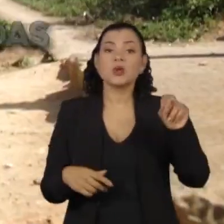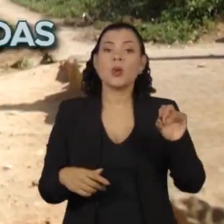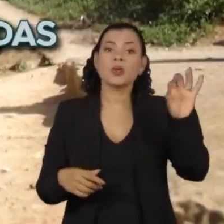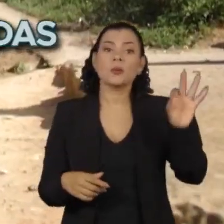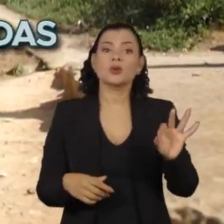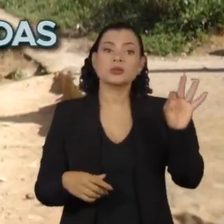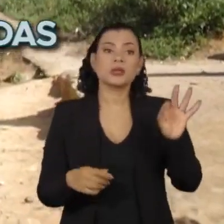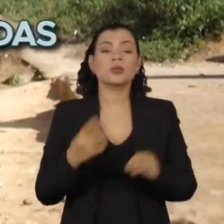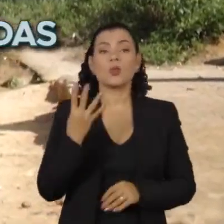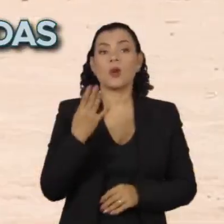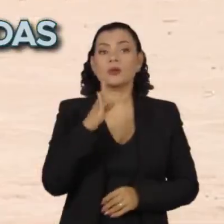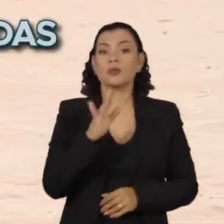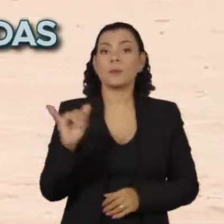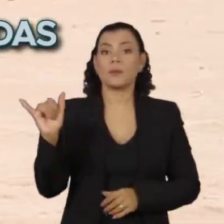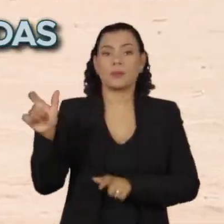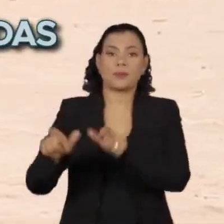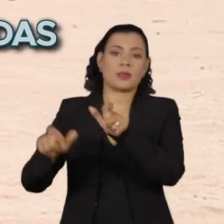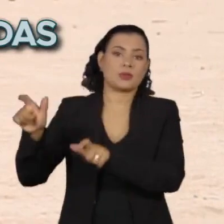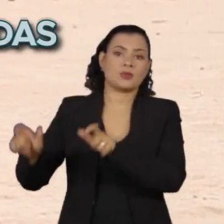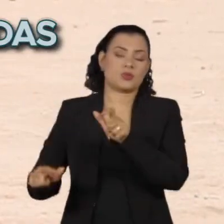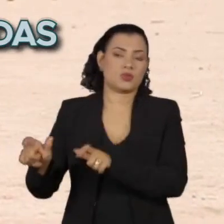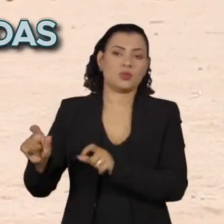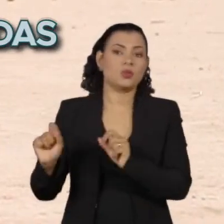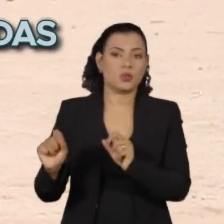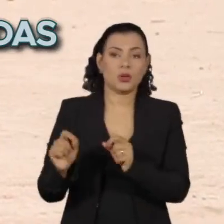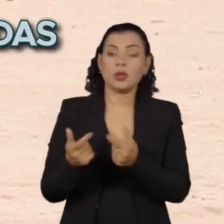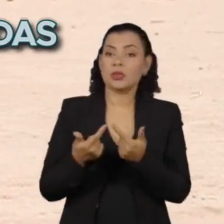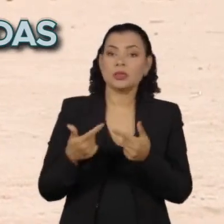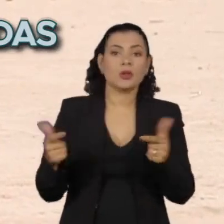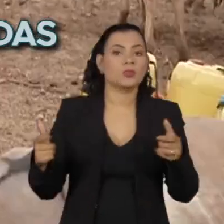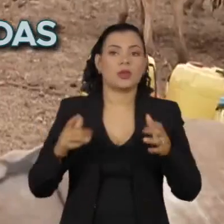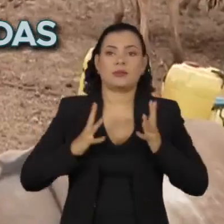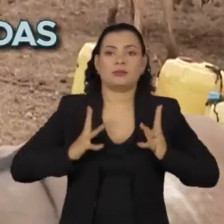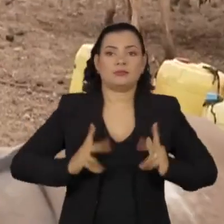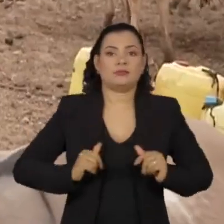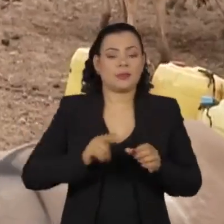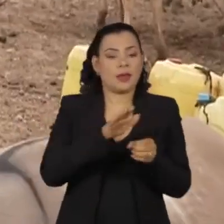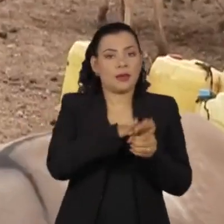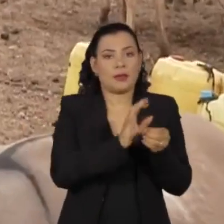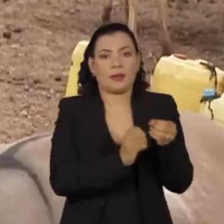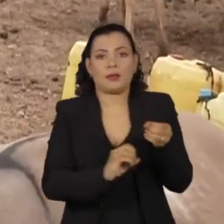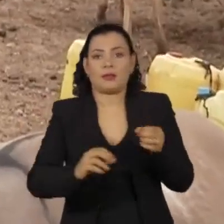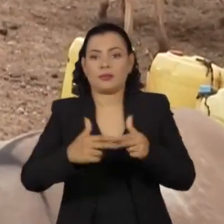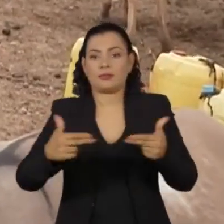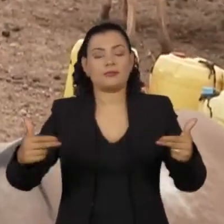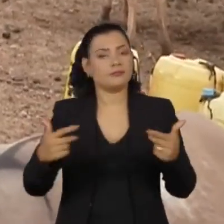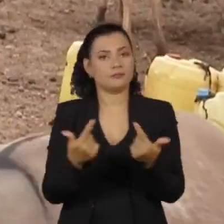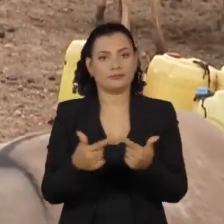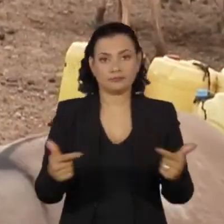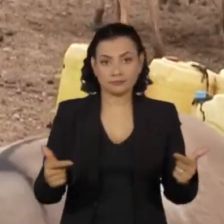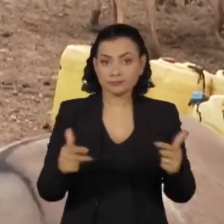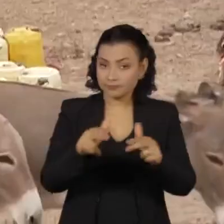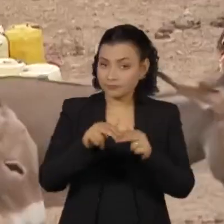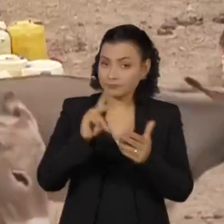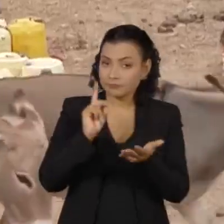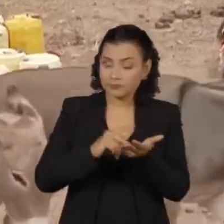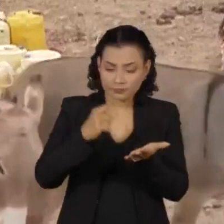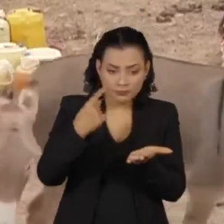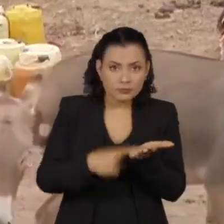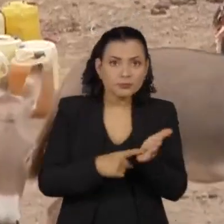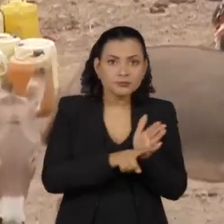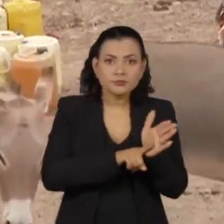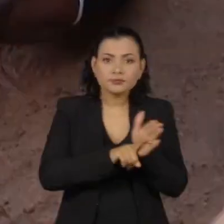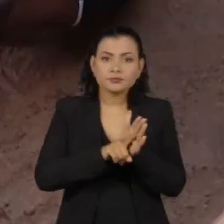planeta 4 bilhões de pessoas vivem sem instalações sanitárias adequadas os dados estão na pauta de um encontro que